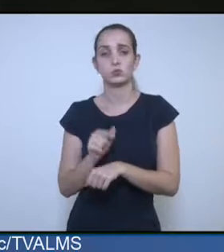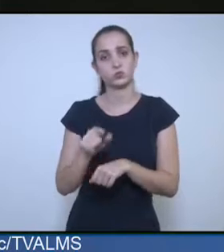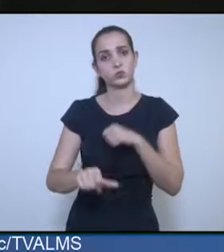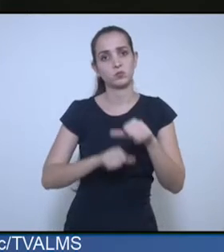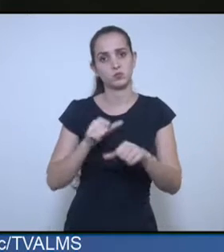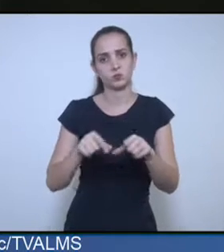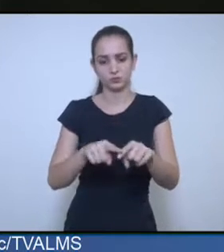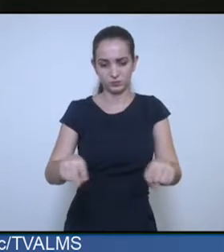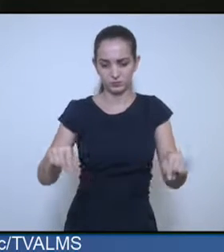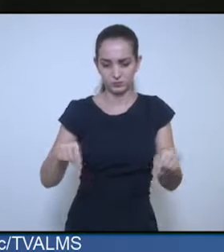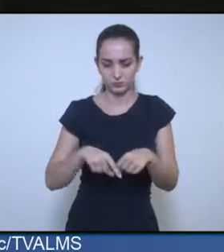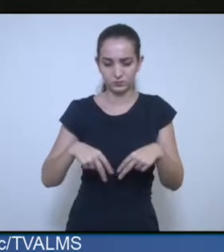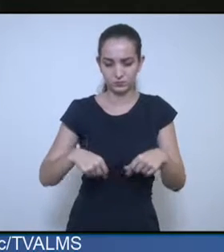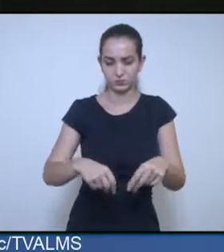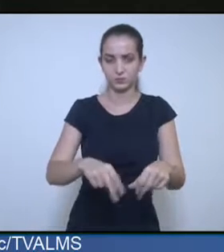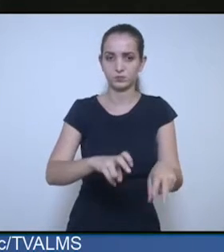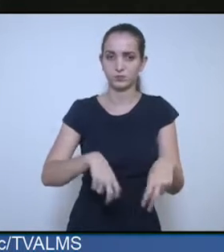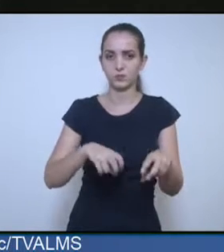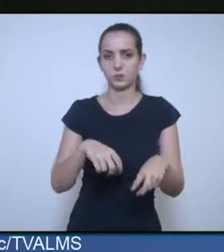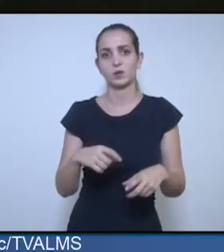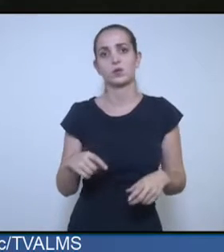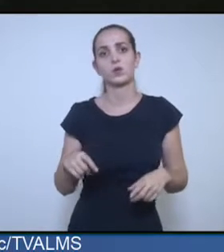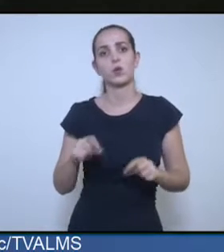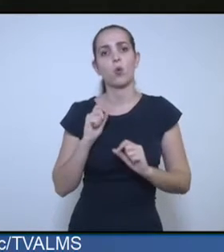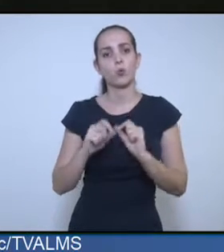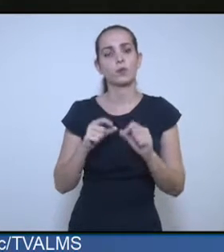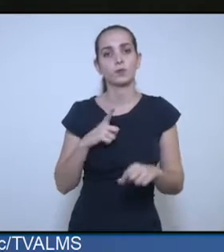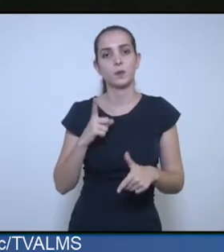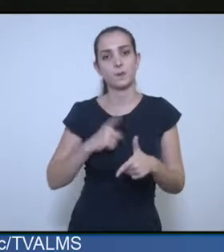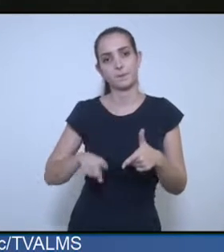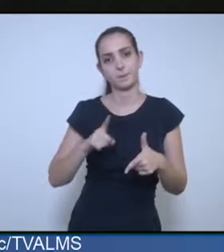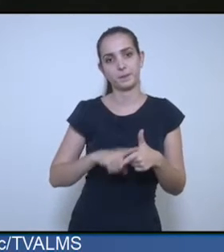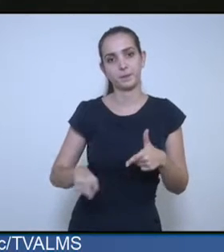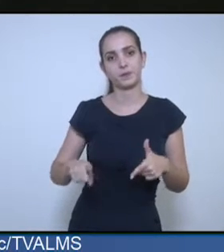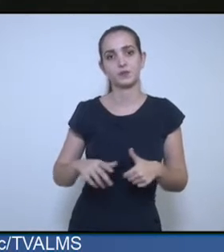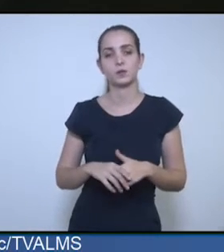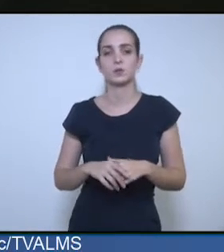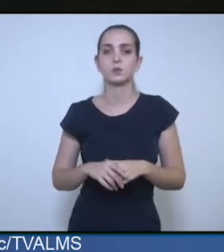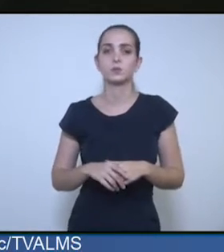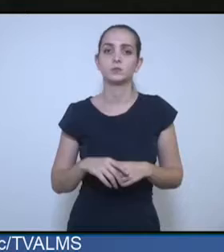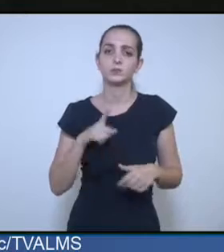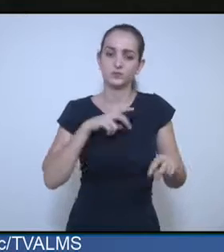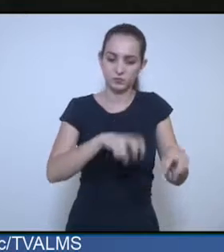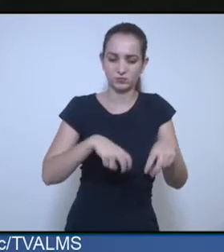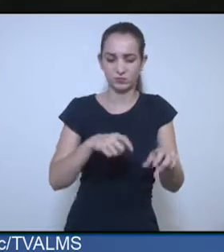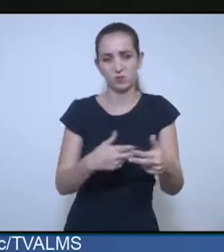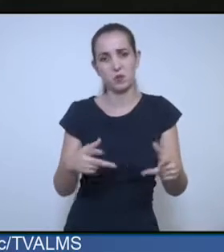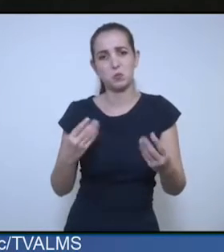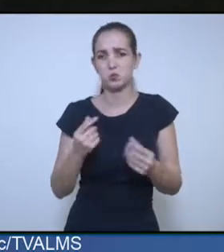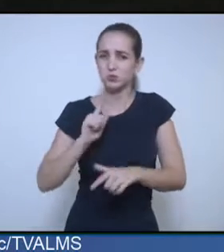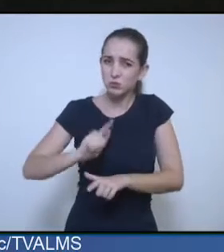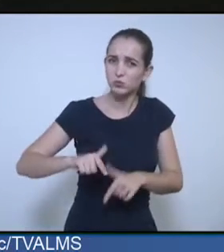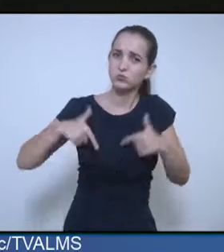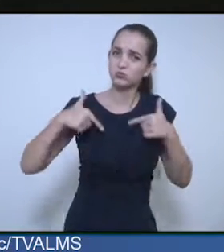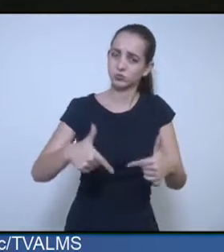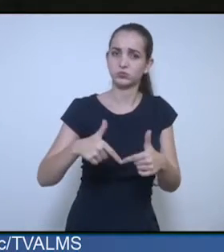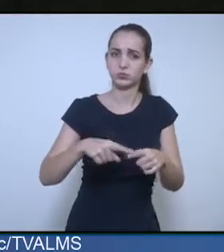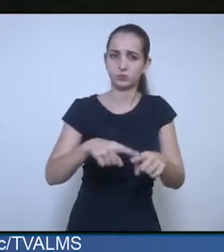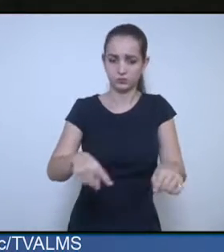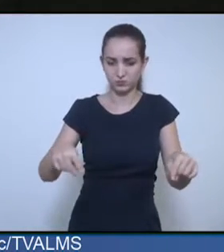isso. A interrupção do programa de reforma agrária, implantado há várias décadas, depois de muita luta no